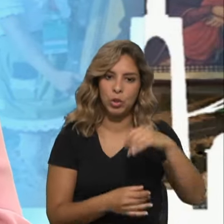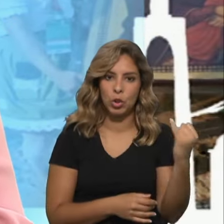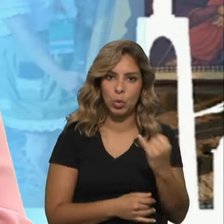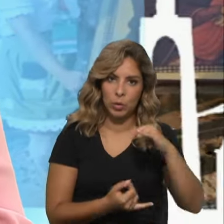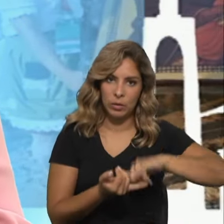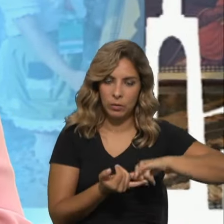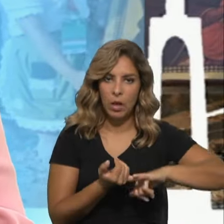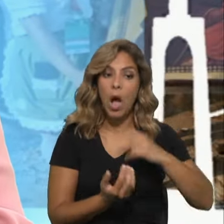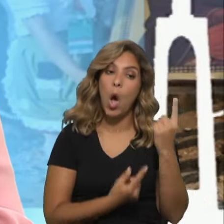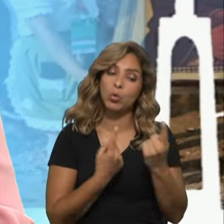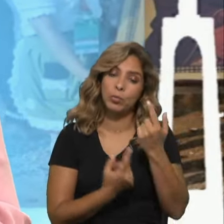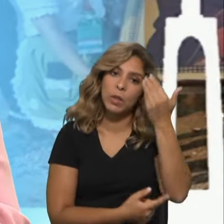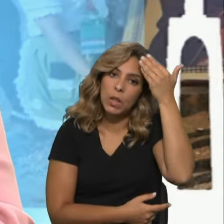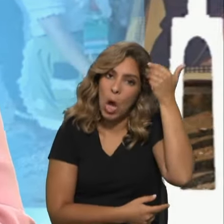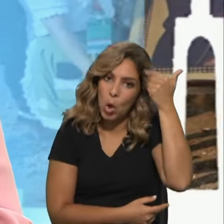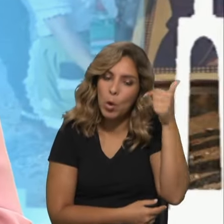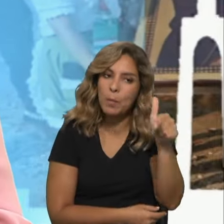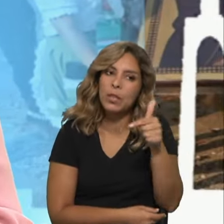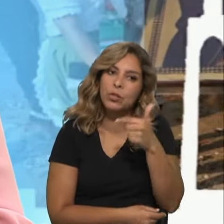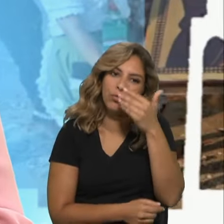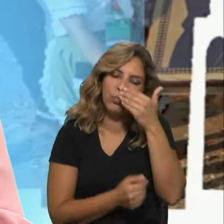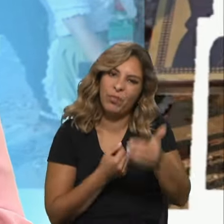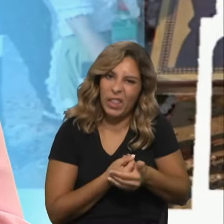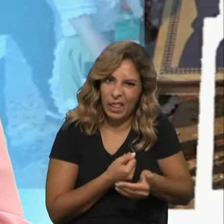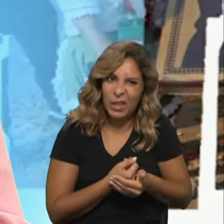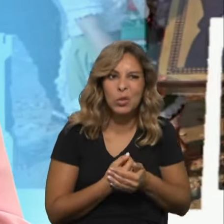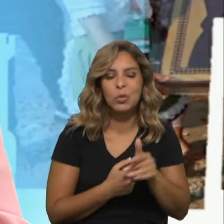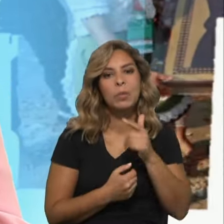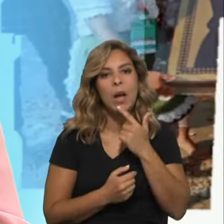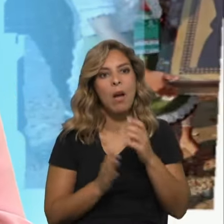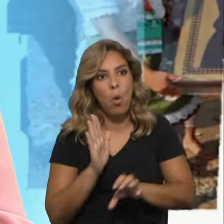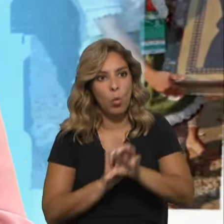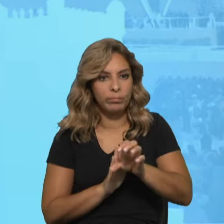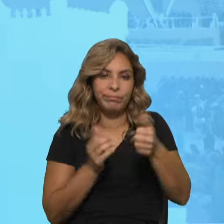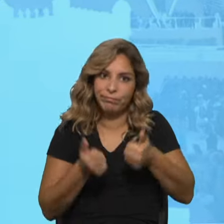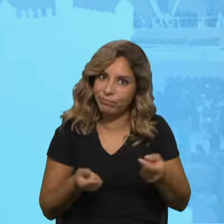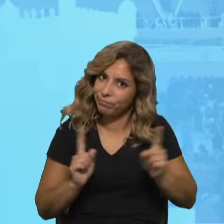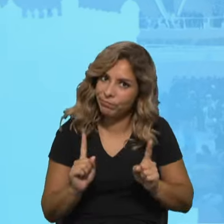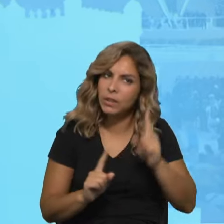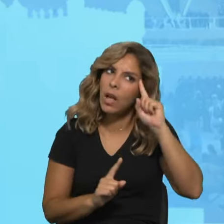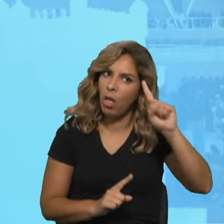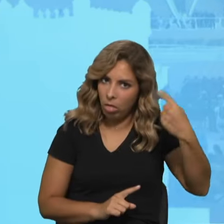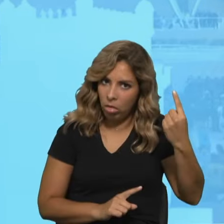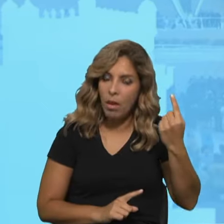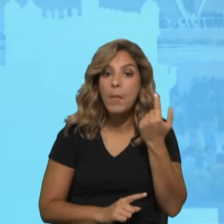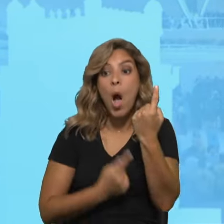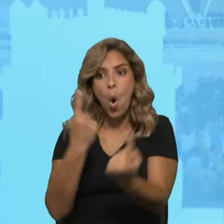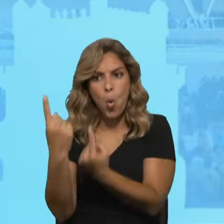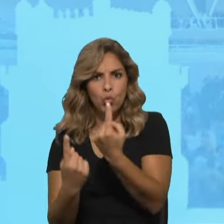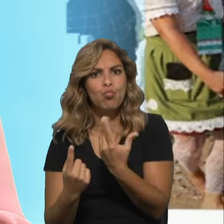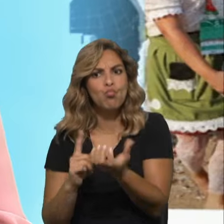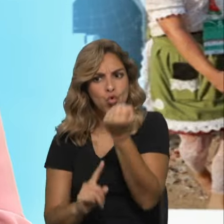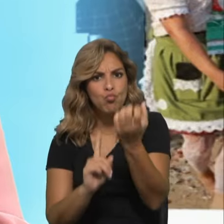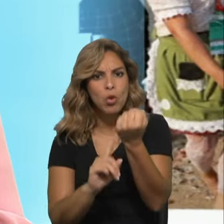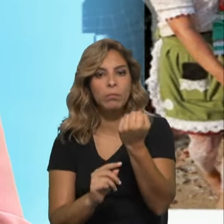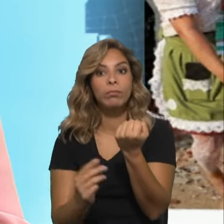condições, os mais velhinhos, mas dentro dos mais velhinhos havia muitos que estavam em condições e que puderam acompanhar-nos e que tiveram uma